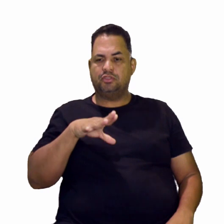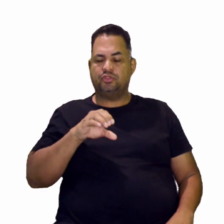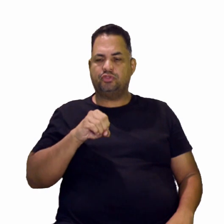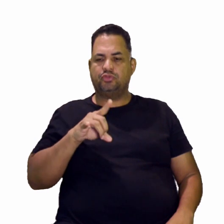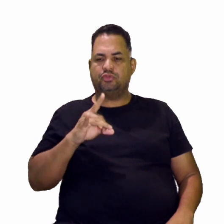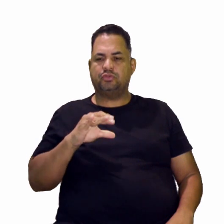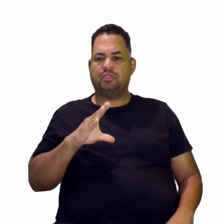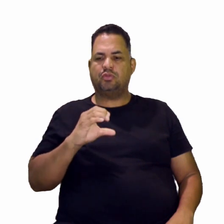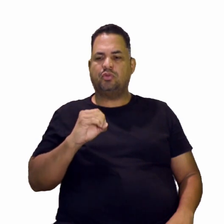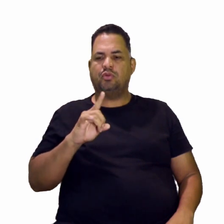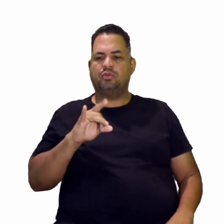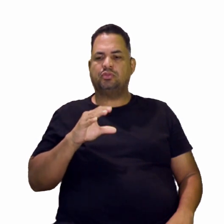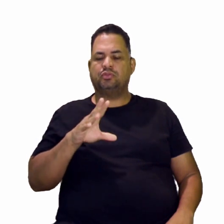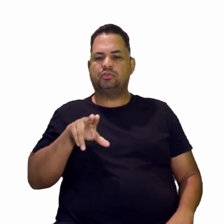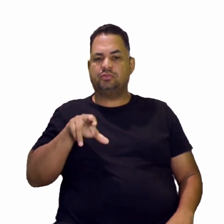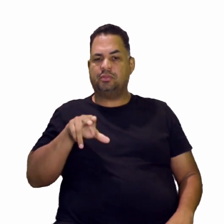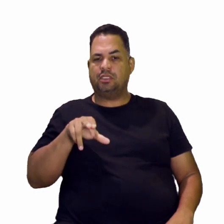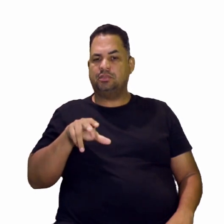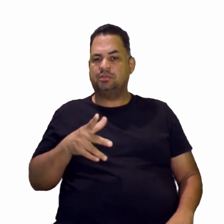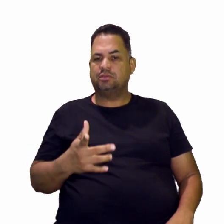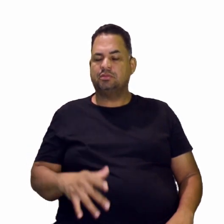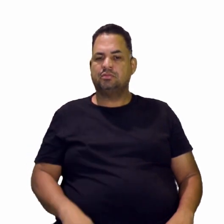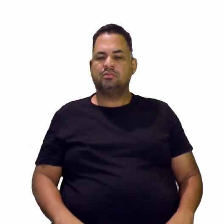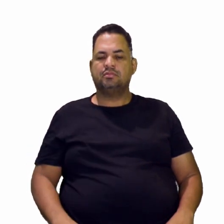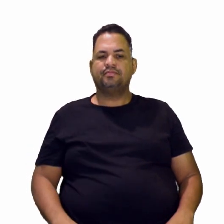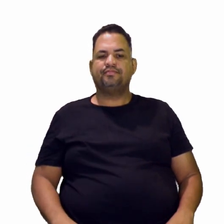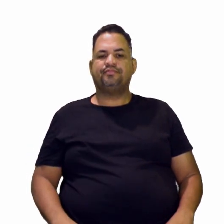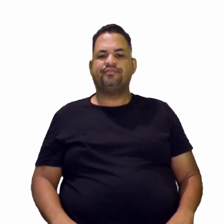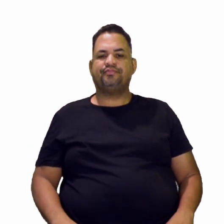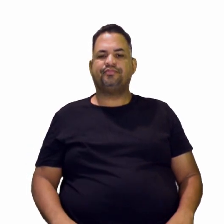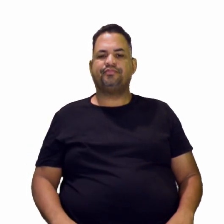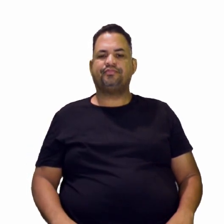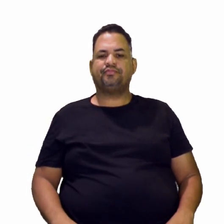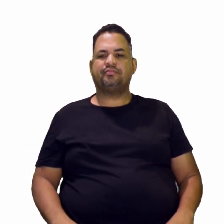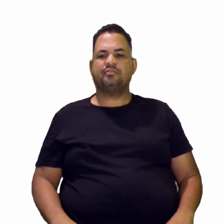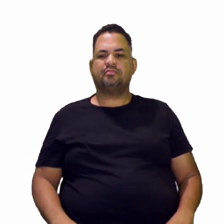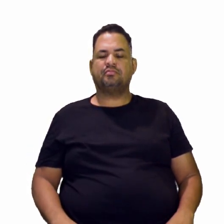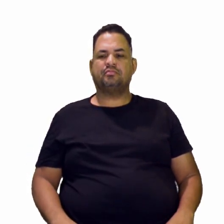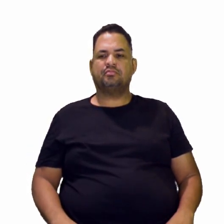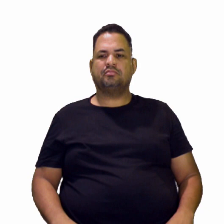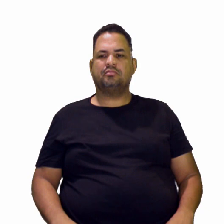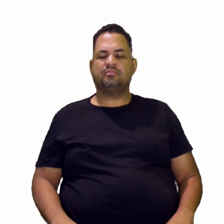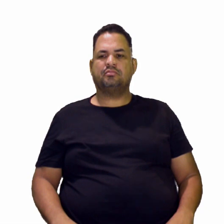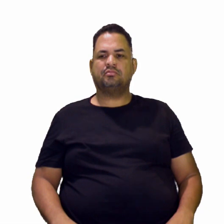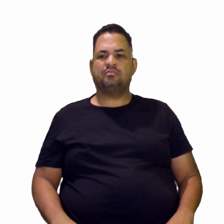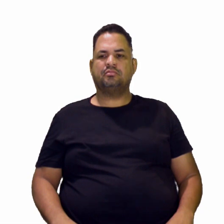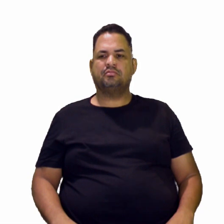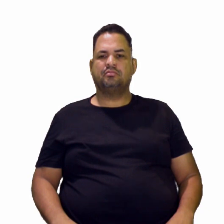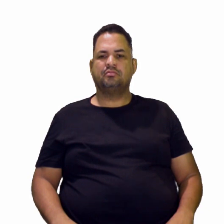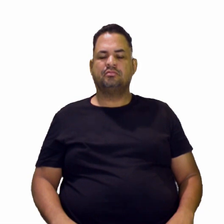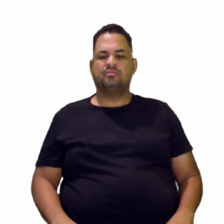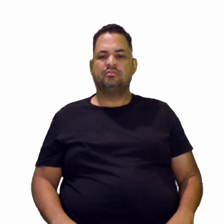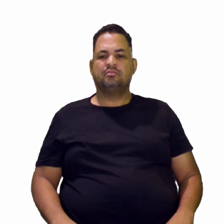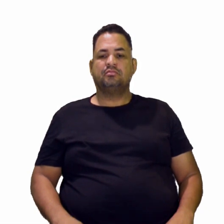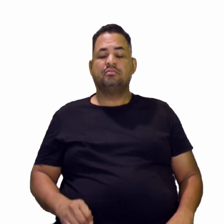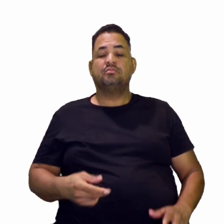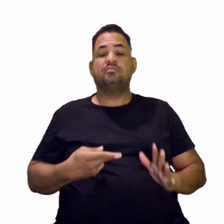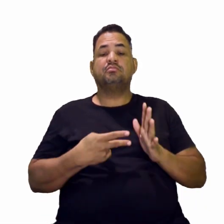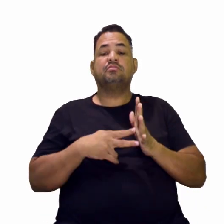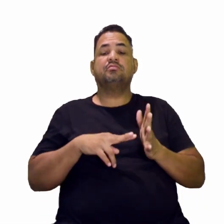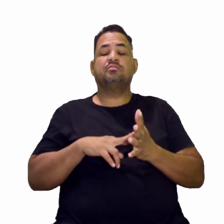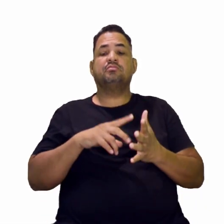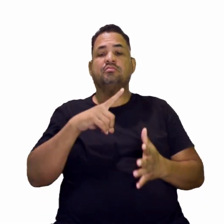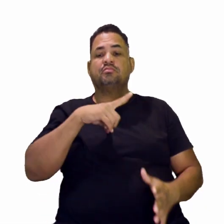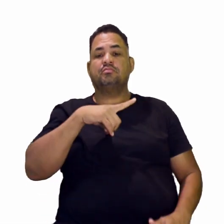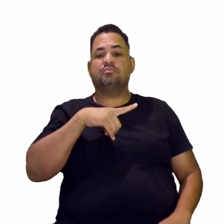semelhantes. Olha que interessante. Se eles são semelhantes em termos de nicho ecológico, significa que eles